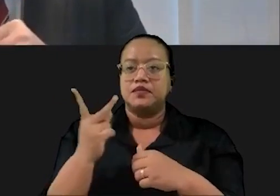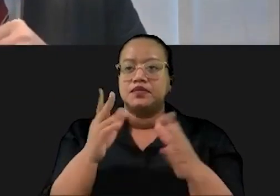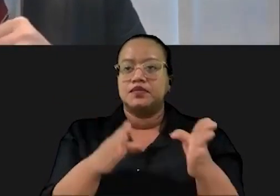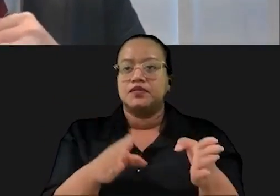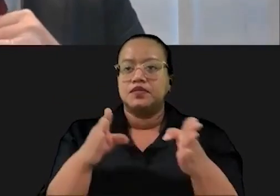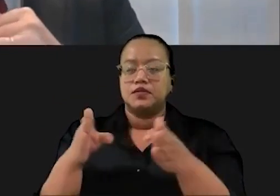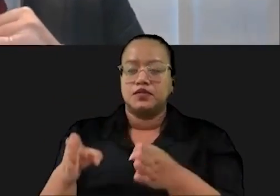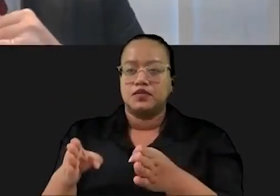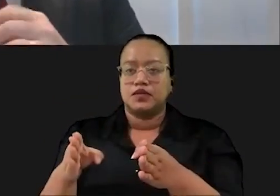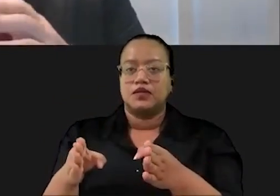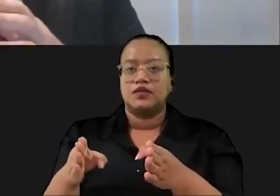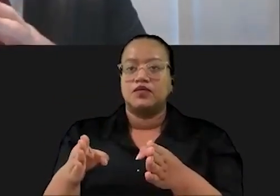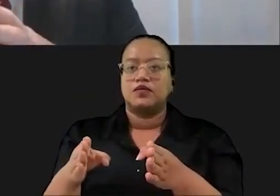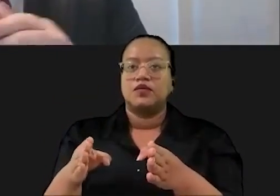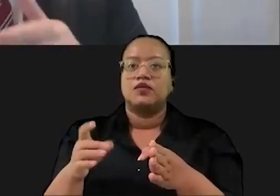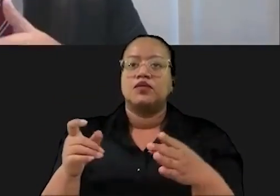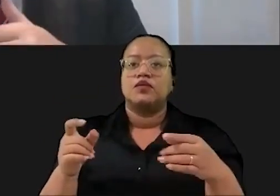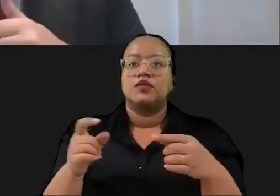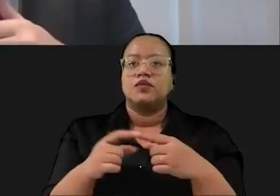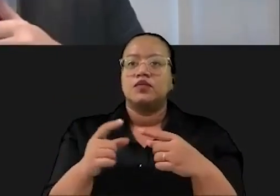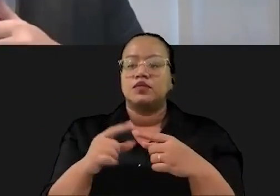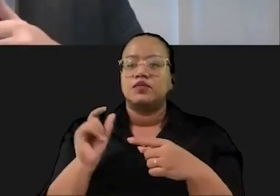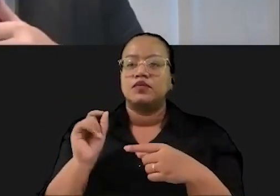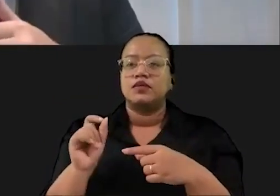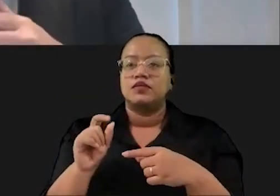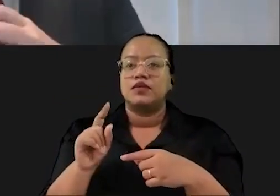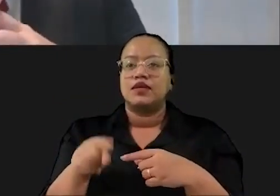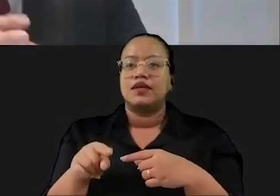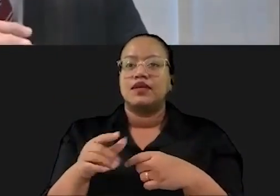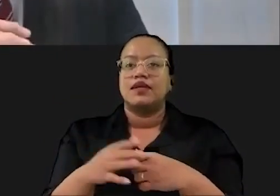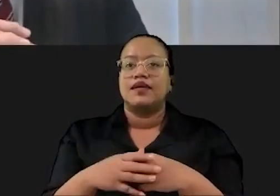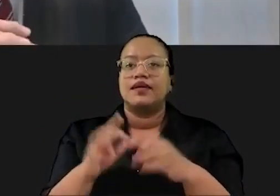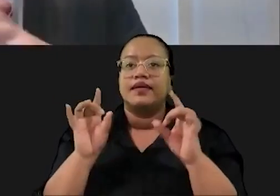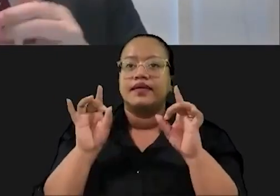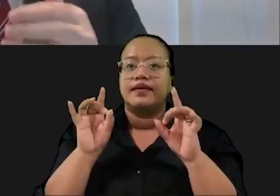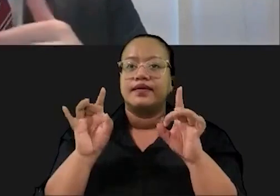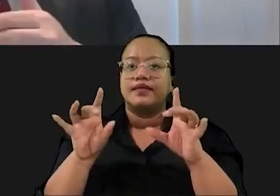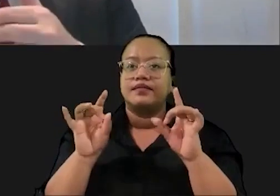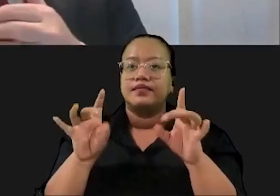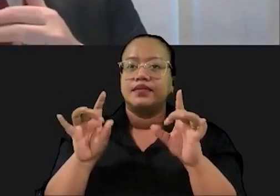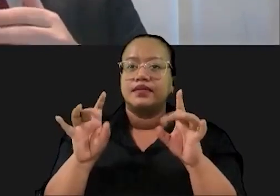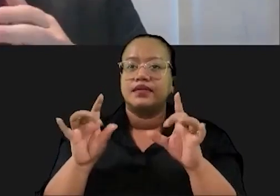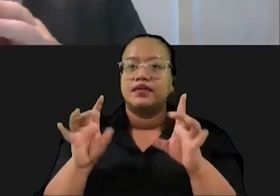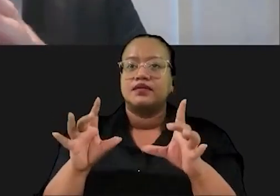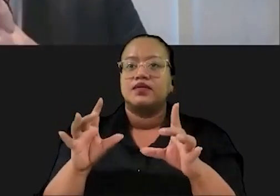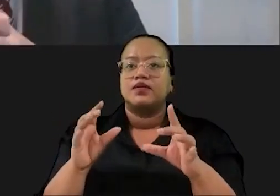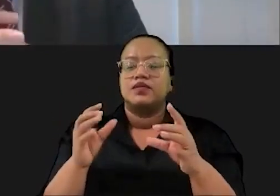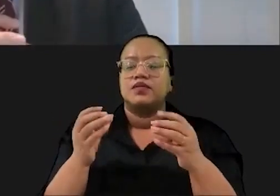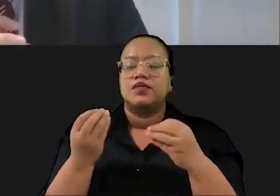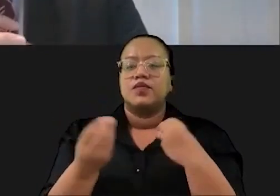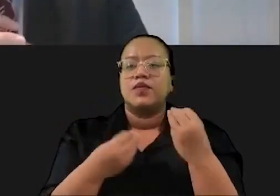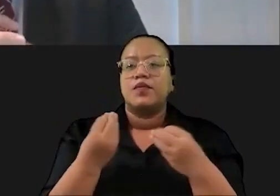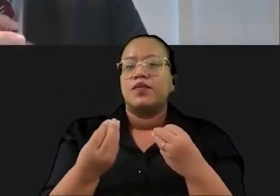de especialização, permitindo que a gente consiga produzir em larga escala